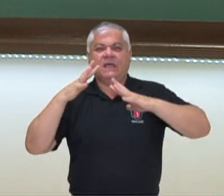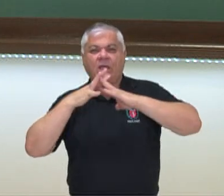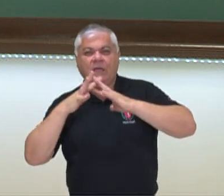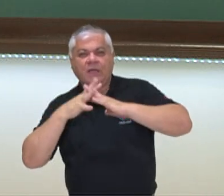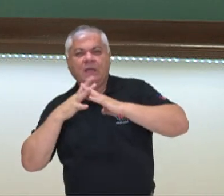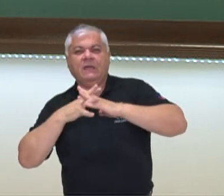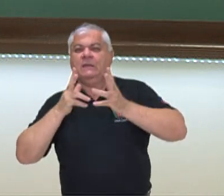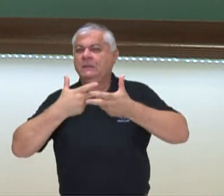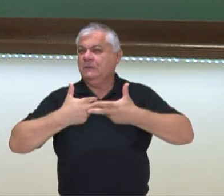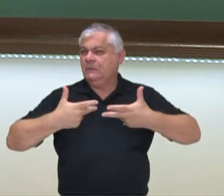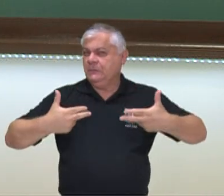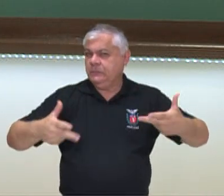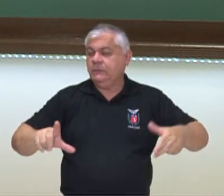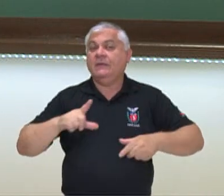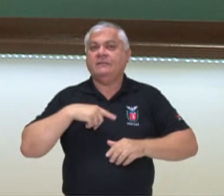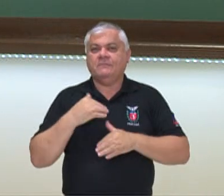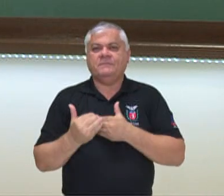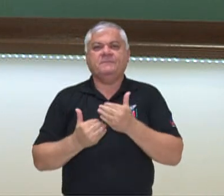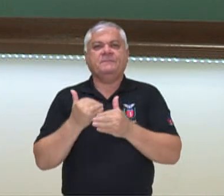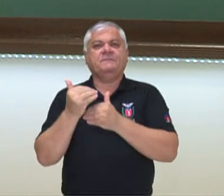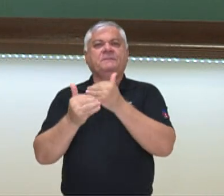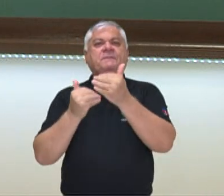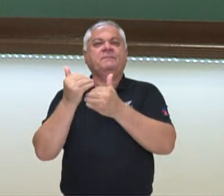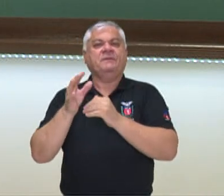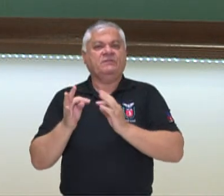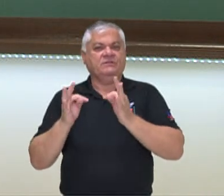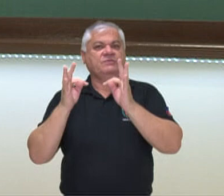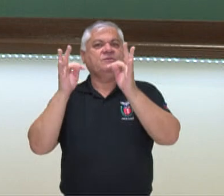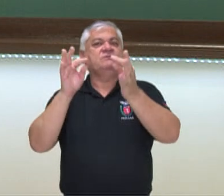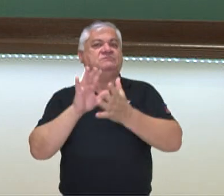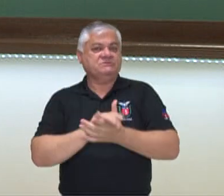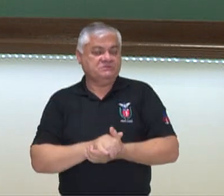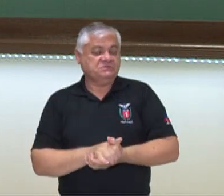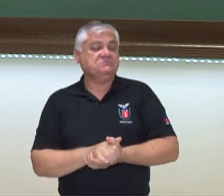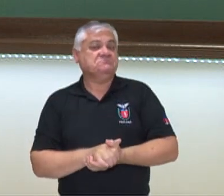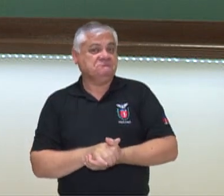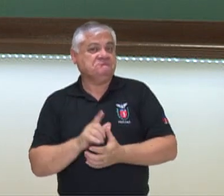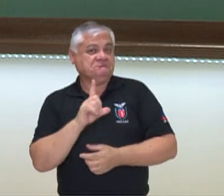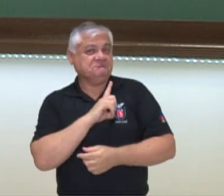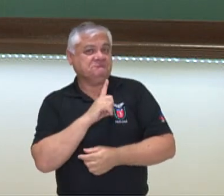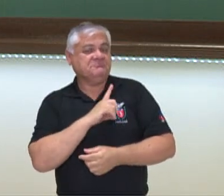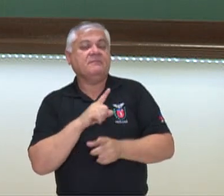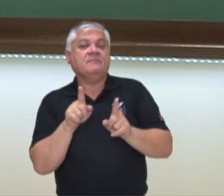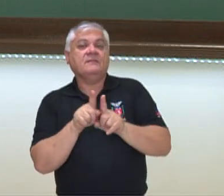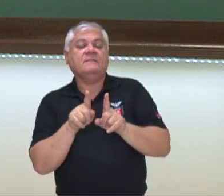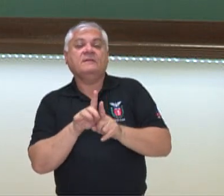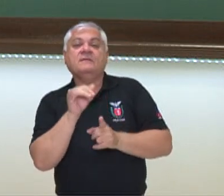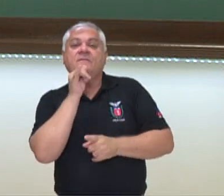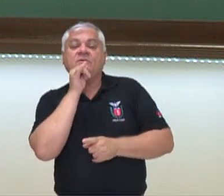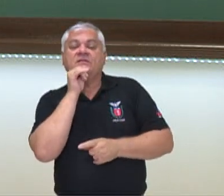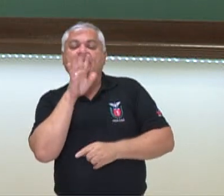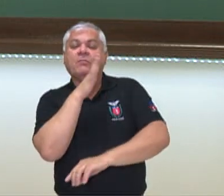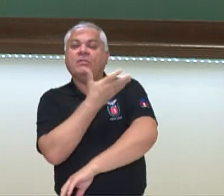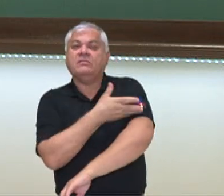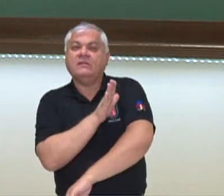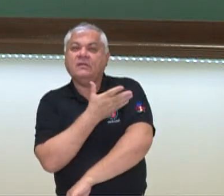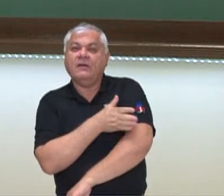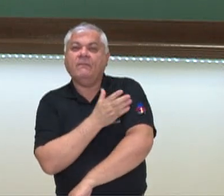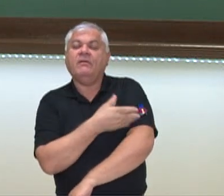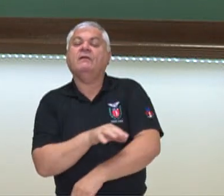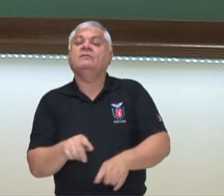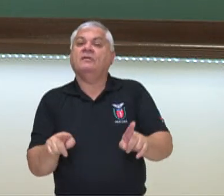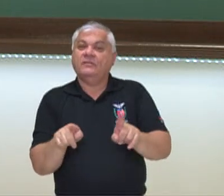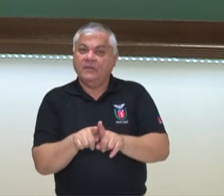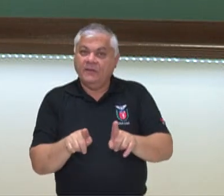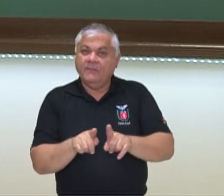né, dessa nossa evolução tecnológica. Isso sem falar ainda da questão dos treinamentos que vem evoluindo